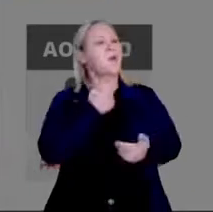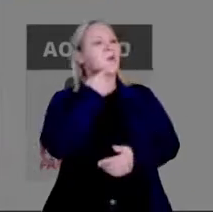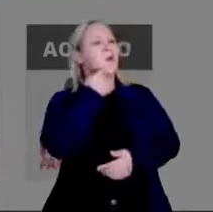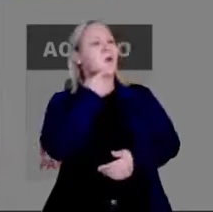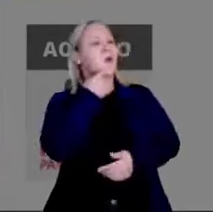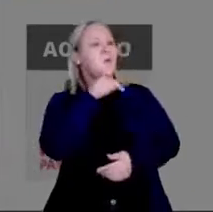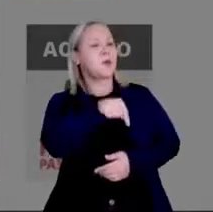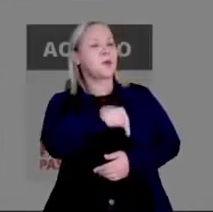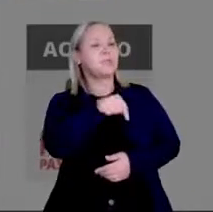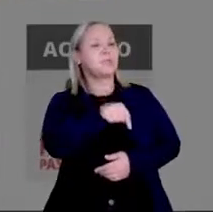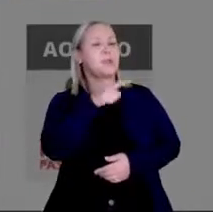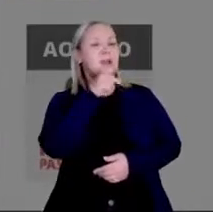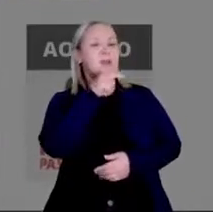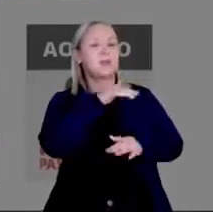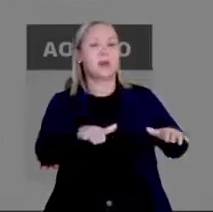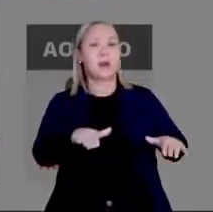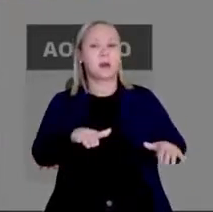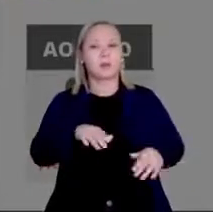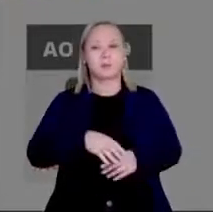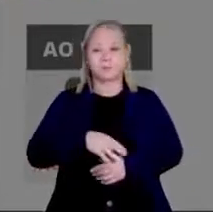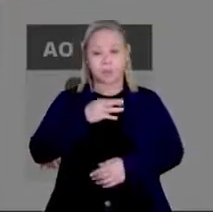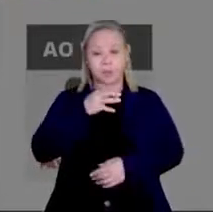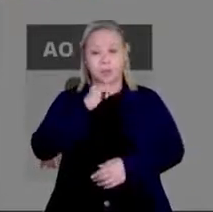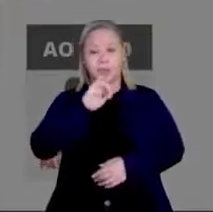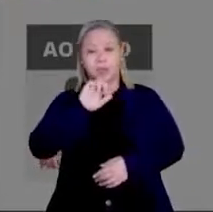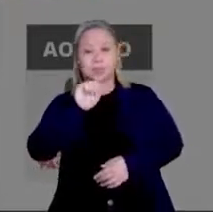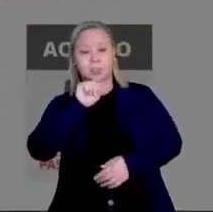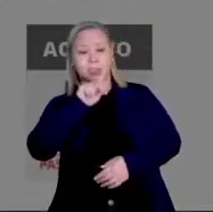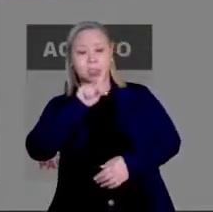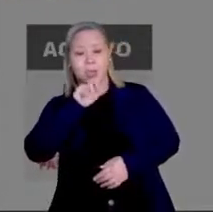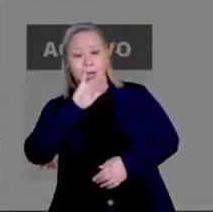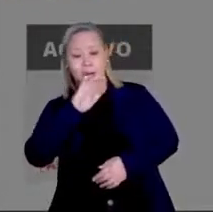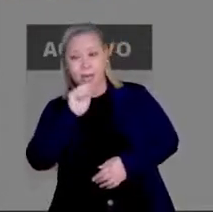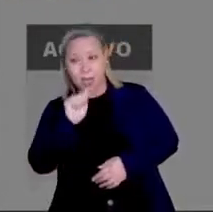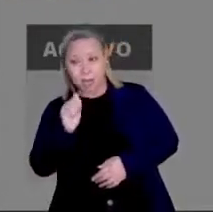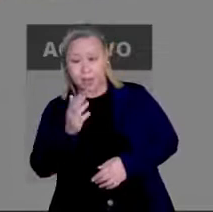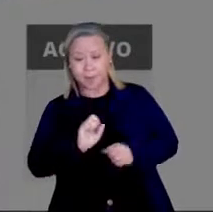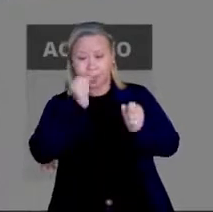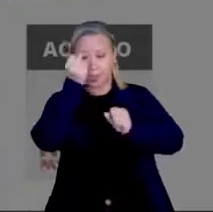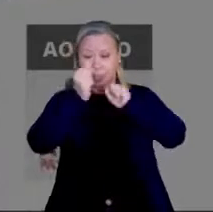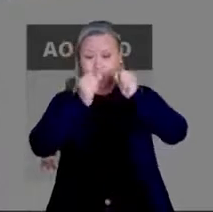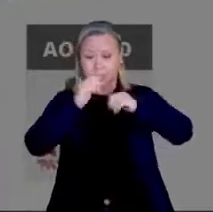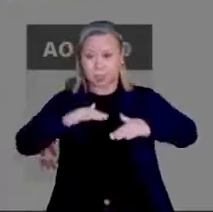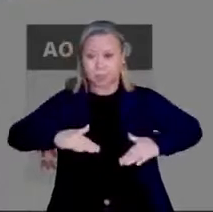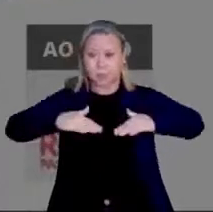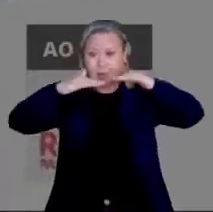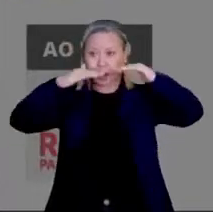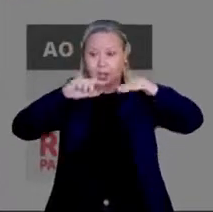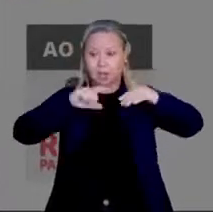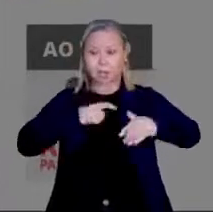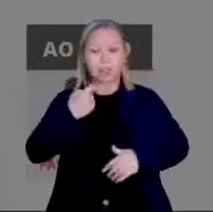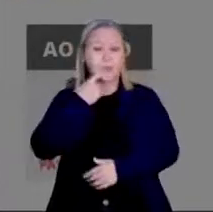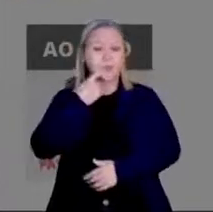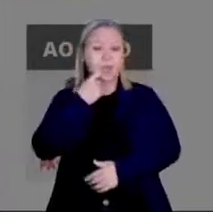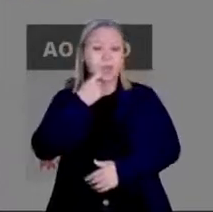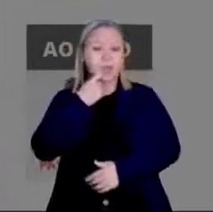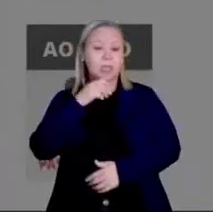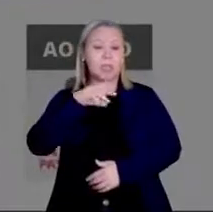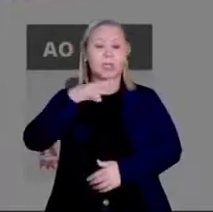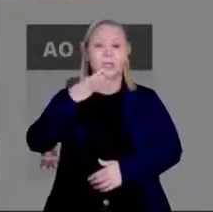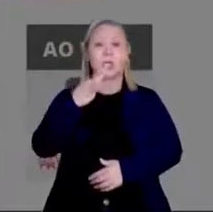competente equipe por essa entrevista, por ceder o seu tempo, por conversar aqui com o Sudoeste Mineiro. Mais uma vez, muito obrigado. Uma boa tarde para o